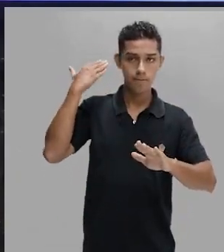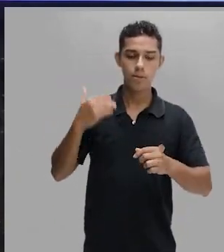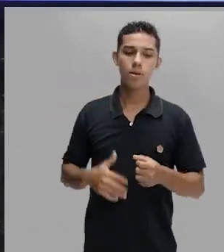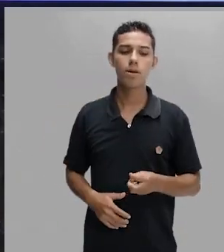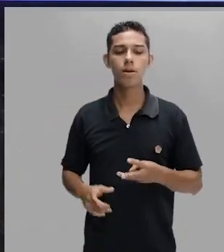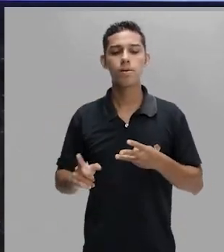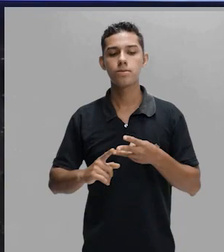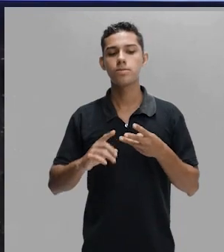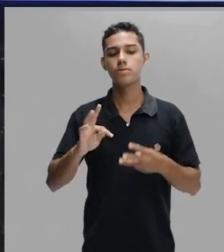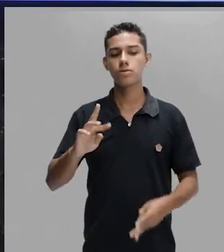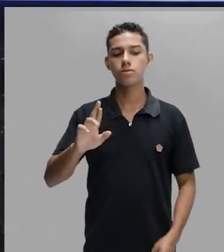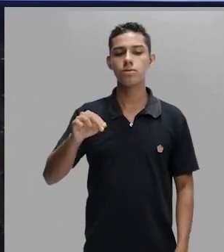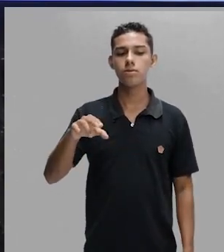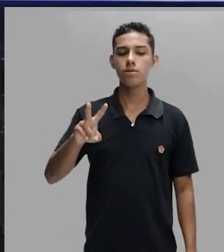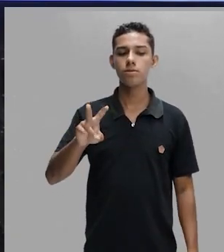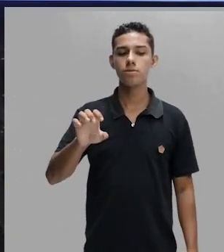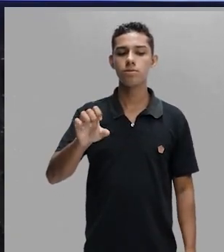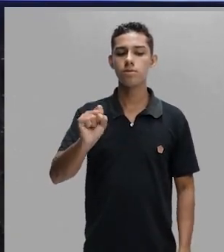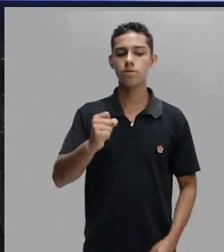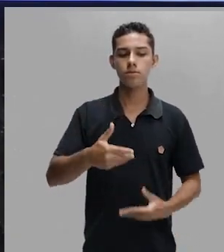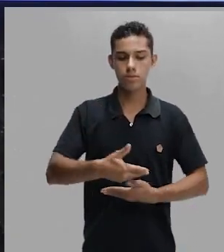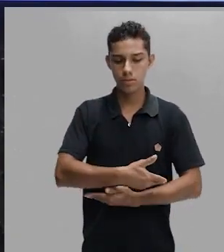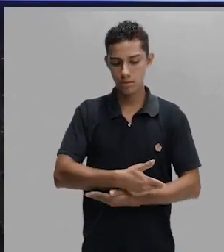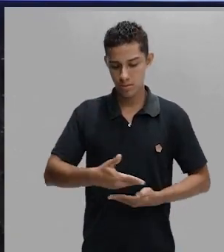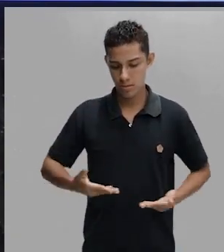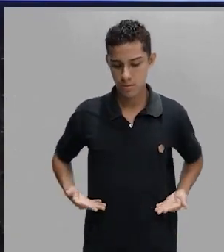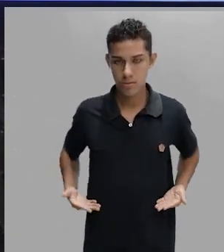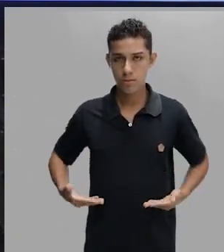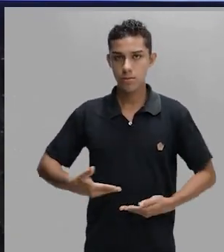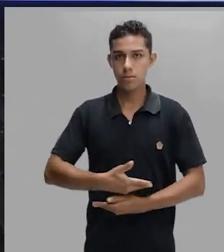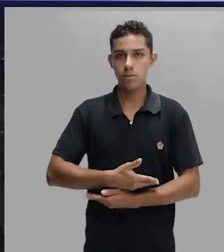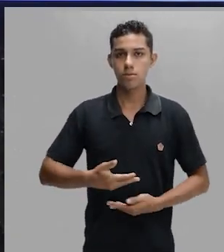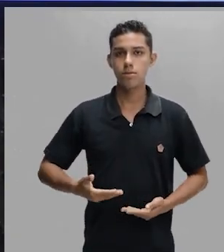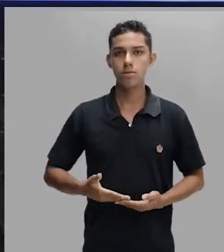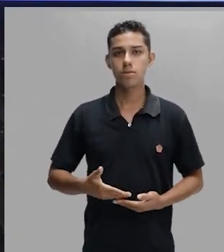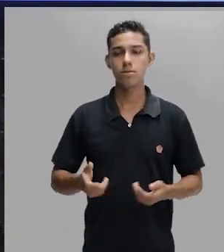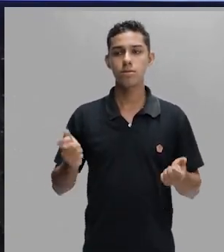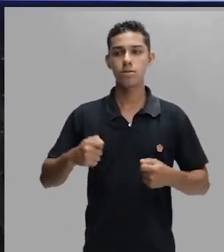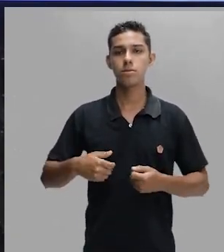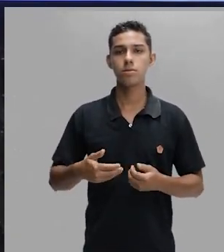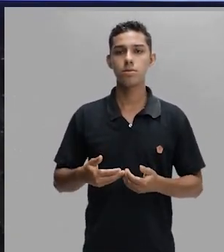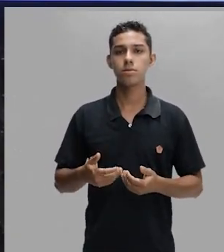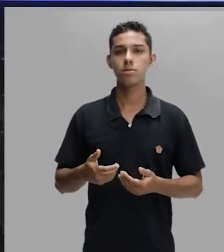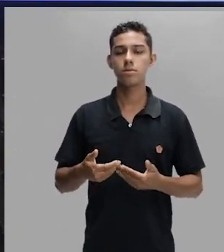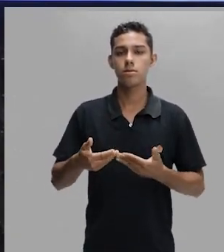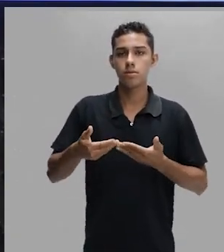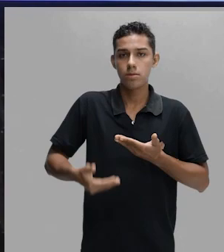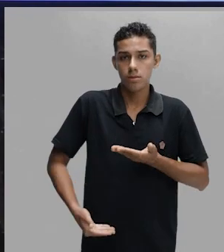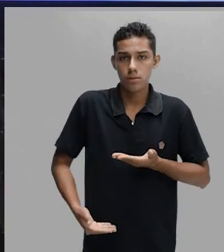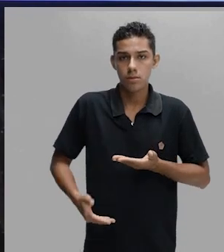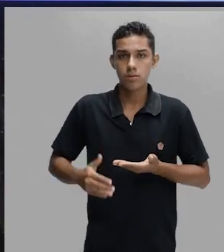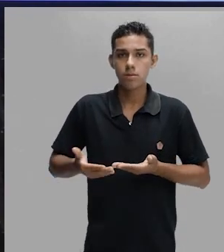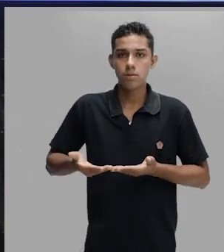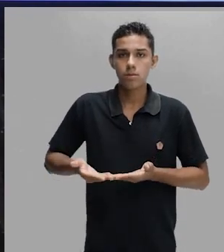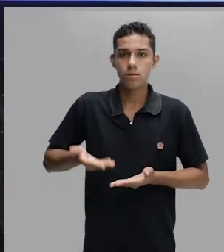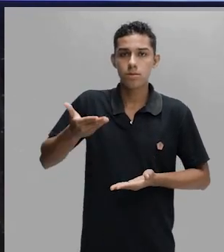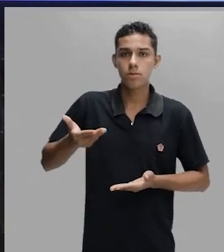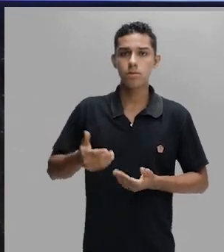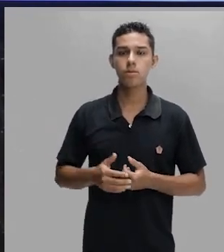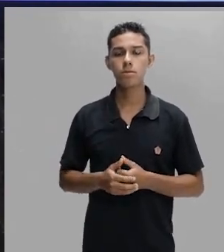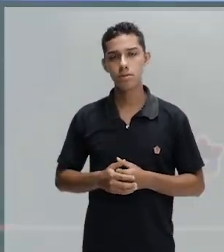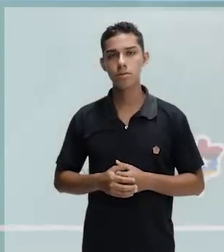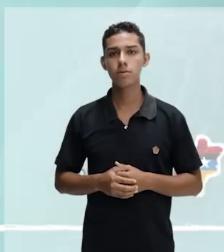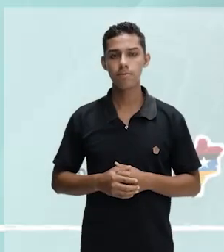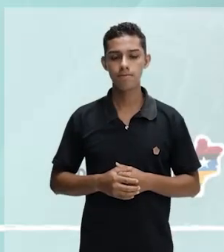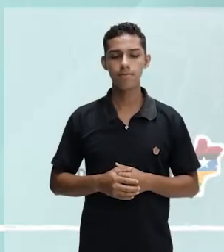plano transverso corta meu corpo aqui no meio, aqui de forma que divide meu corpo em parte inferior e parte